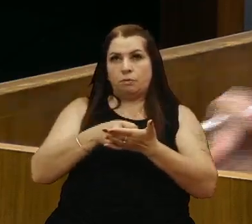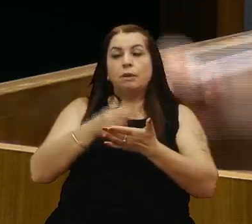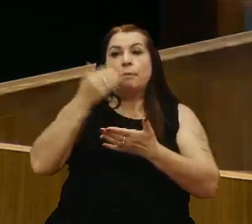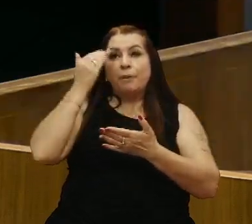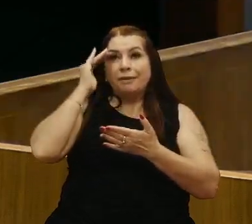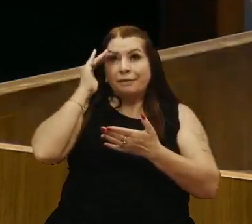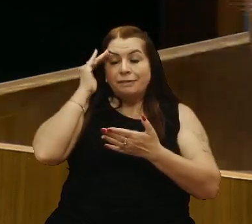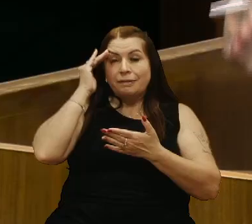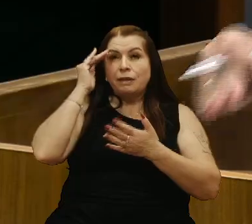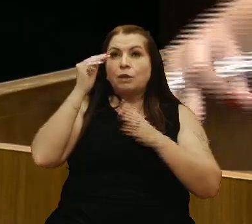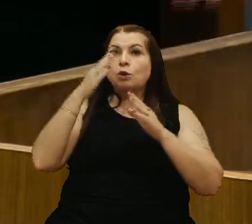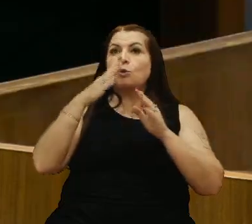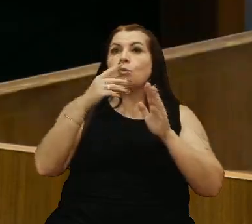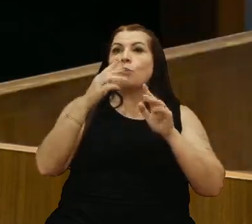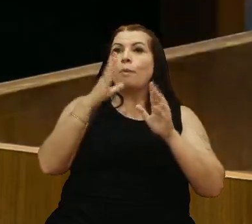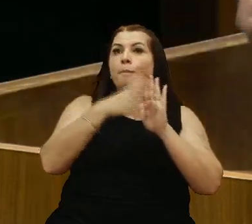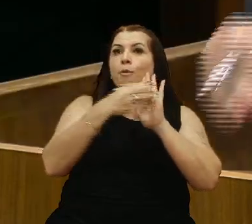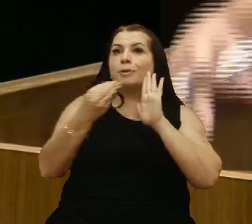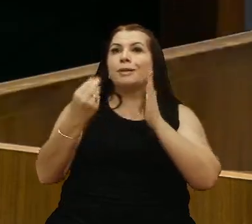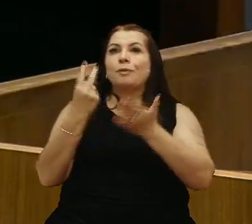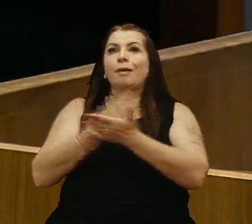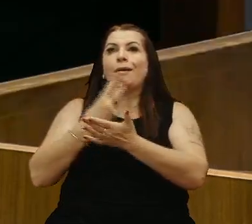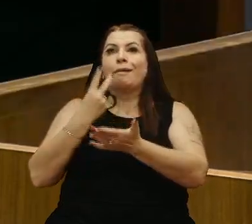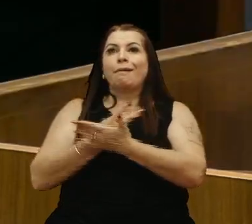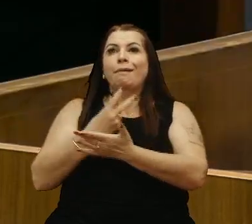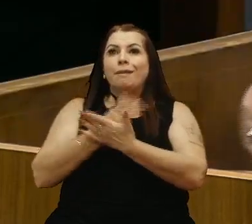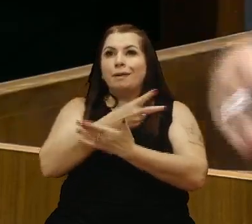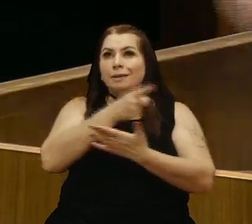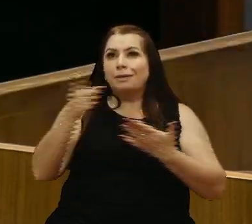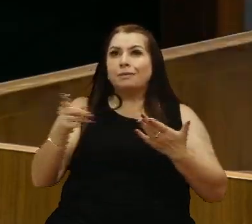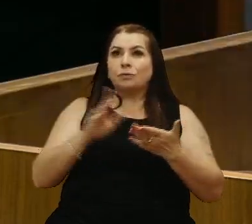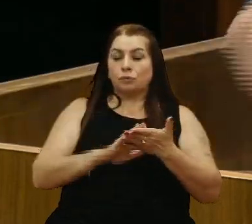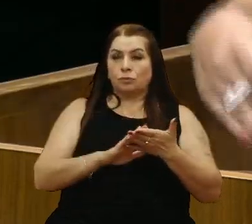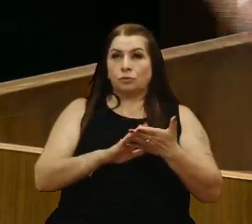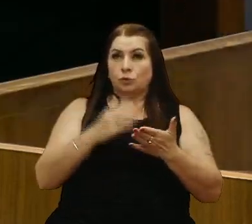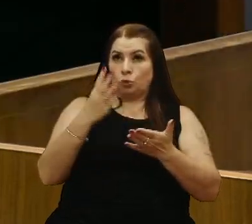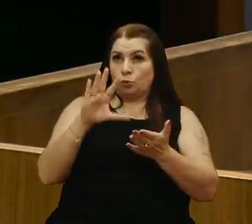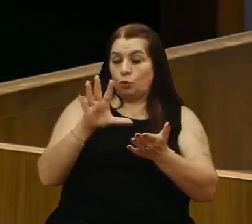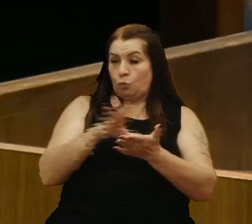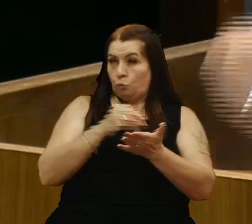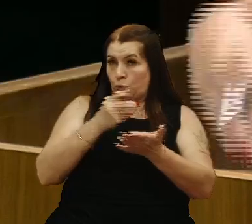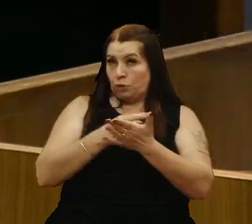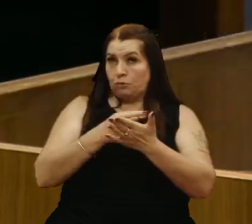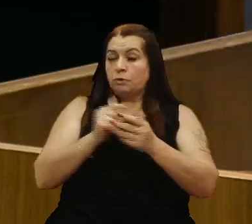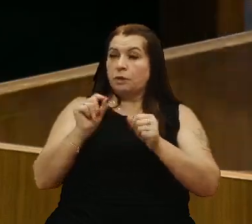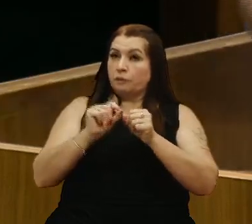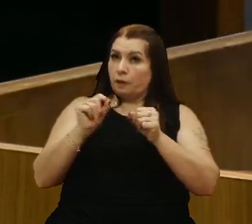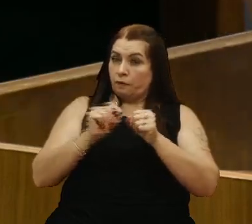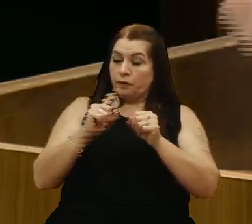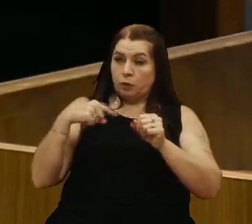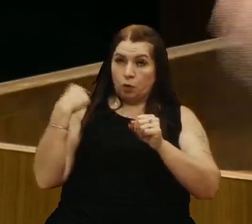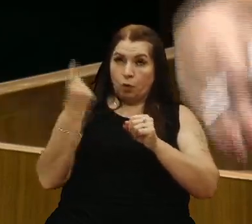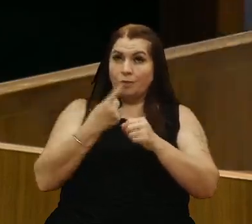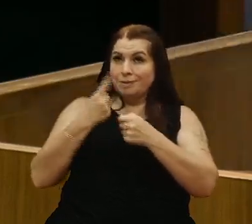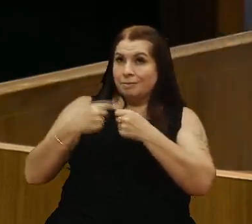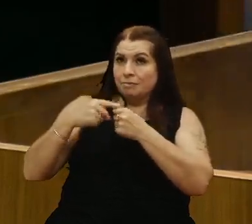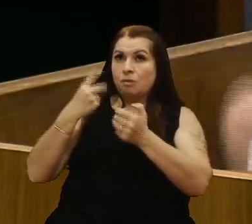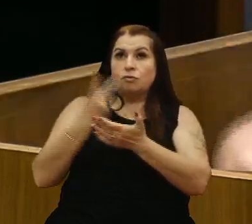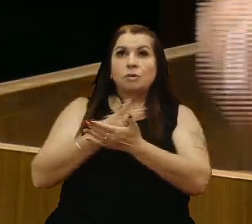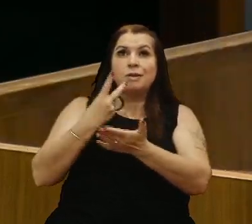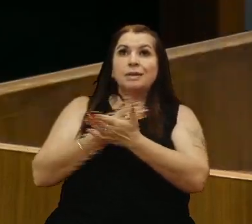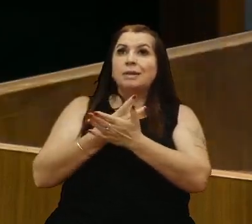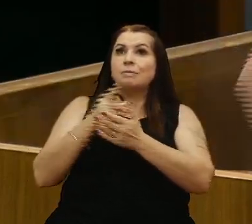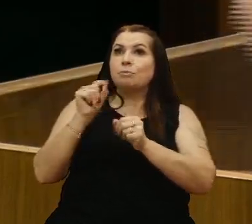entender que o modelo é errado. O modelo que é realizado na nossa cidade errado.